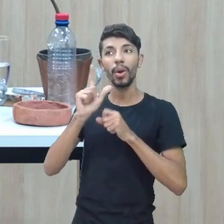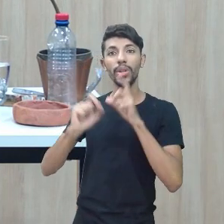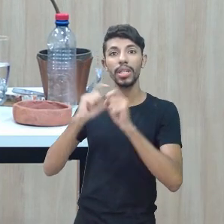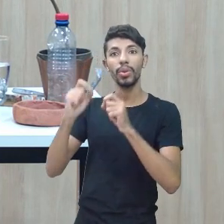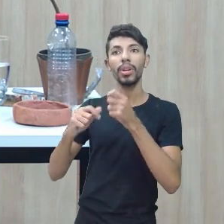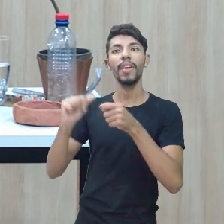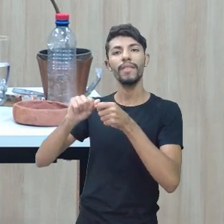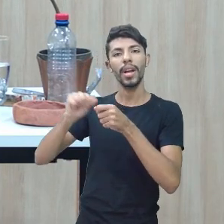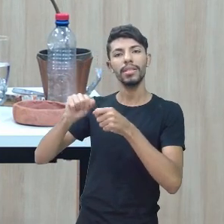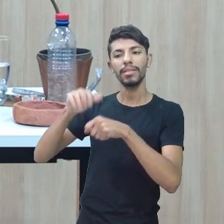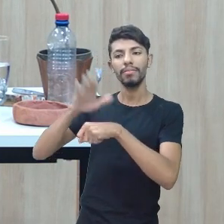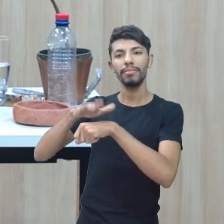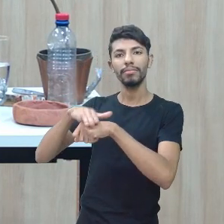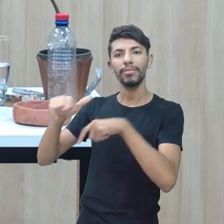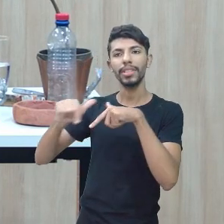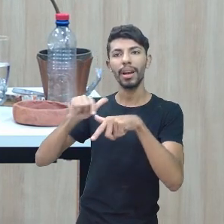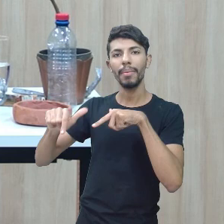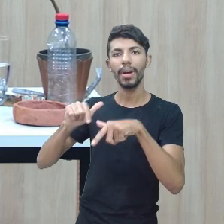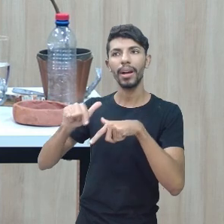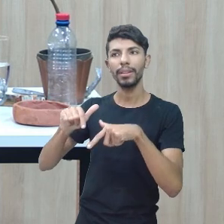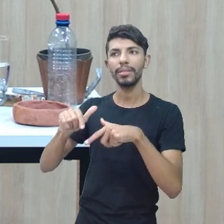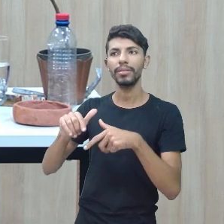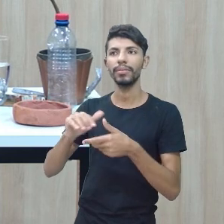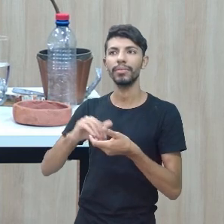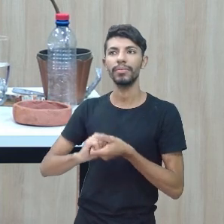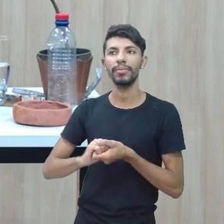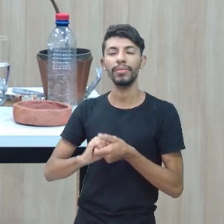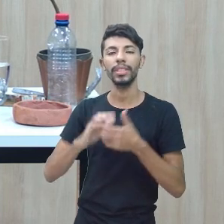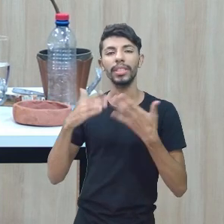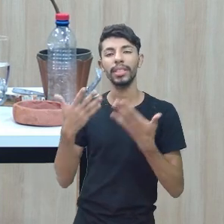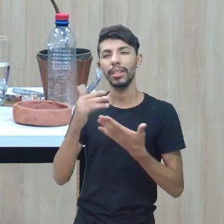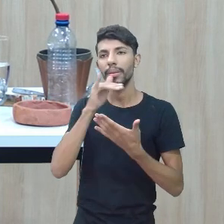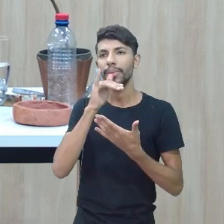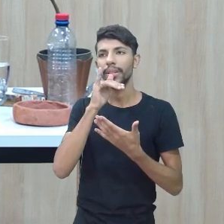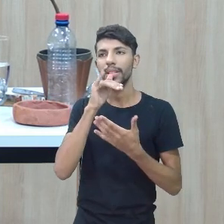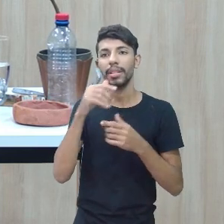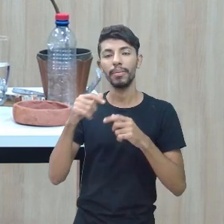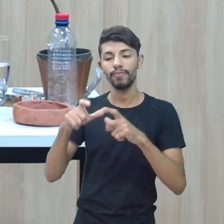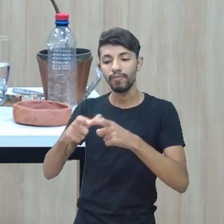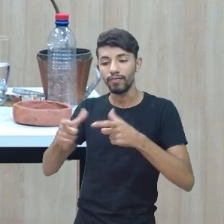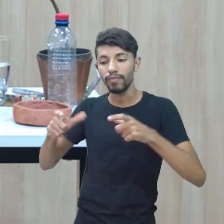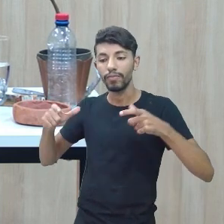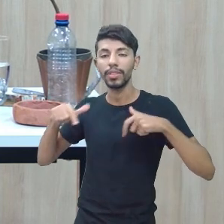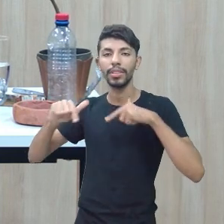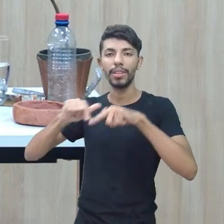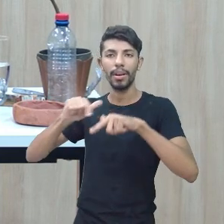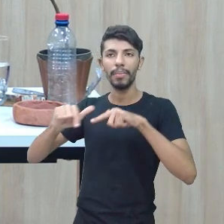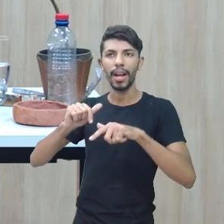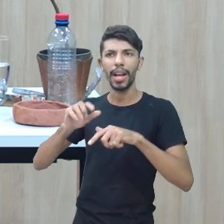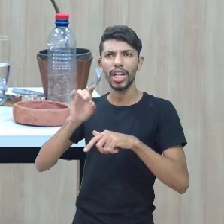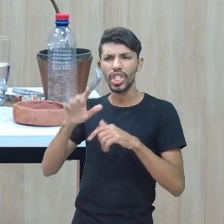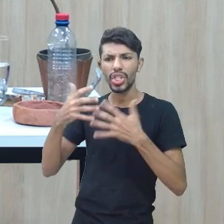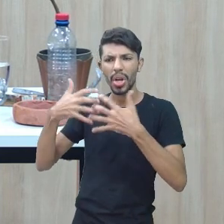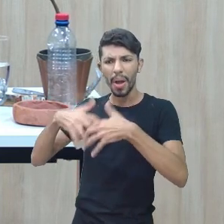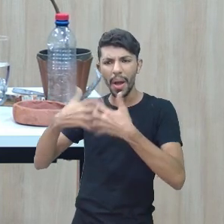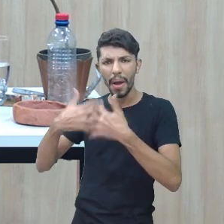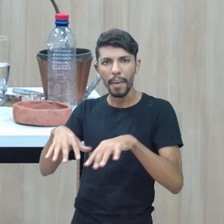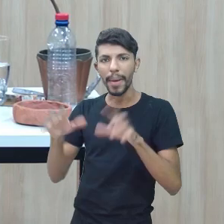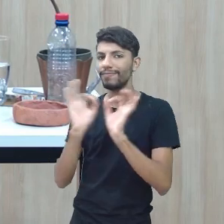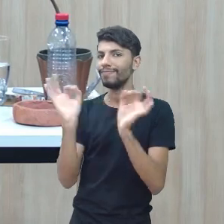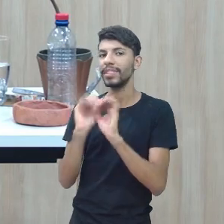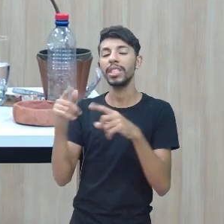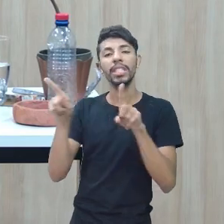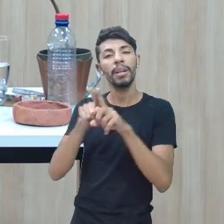fazer todo esse trabalho. Então, ampliou a mão de obra. Preciso de muita Não só as máquinas que vão trabalhar, eu preciso de